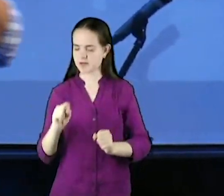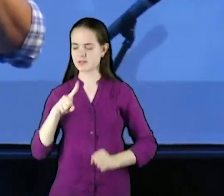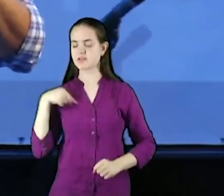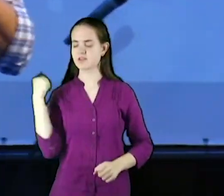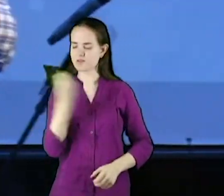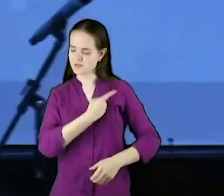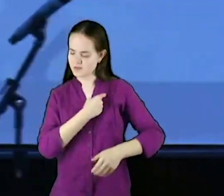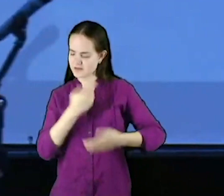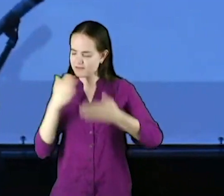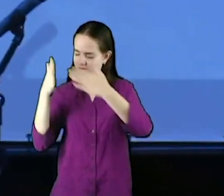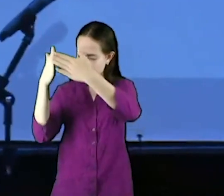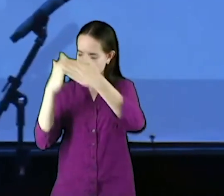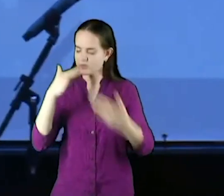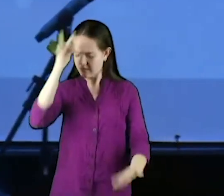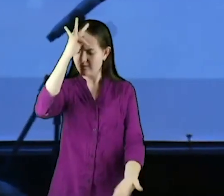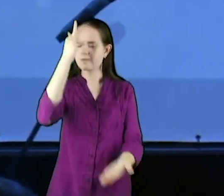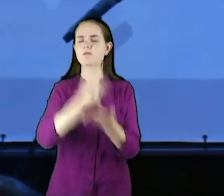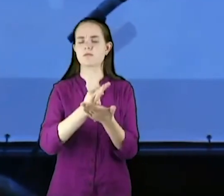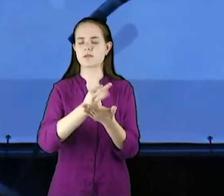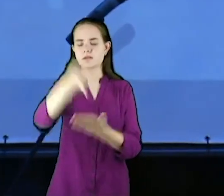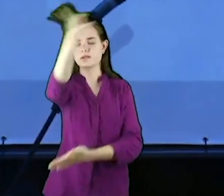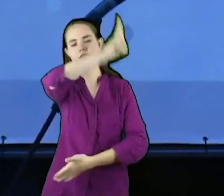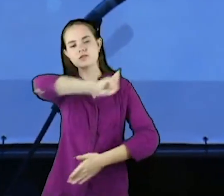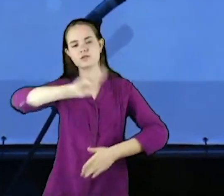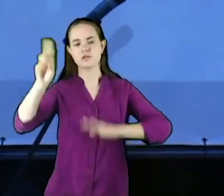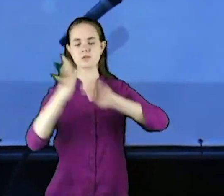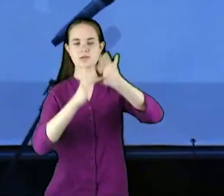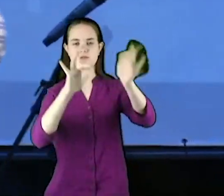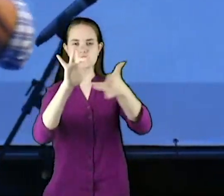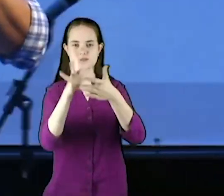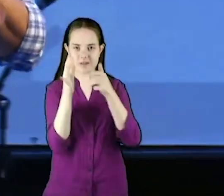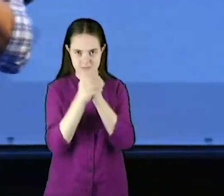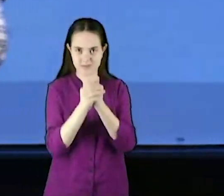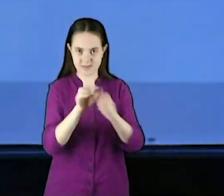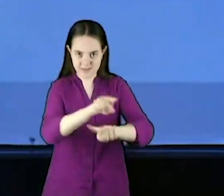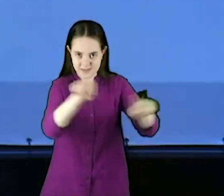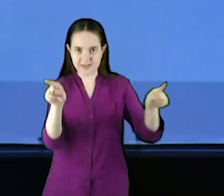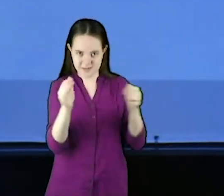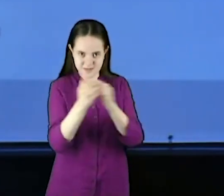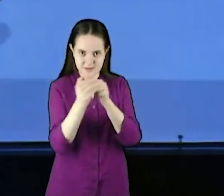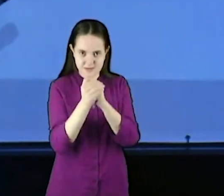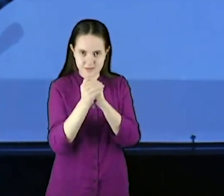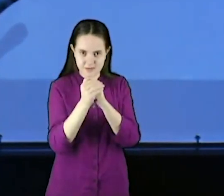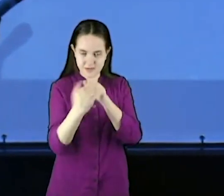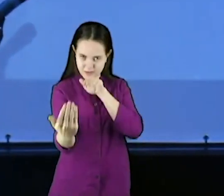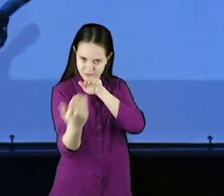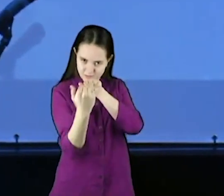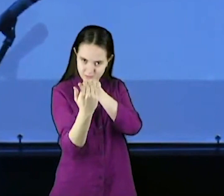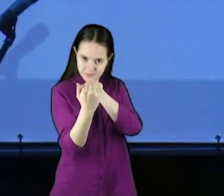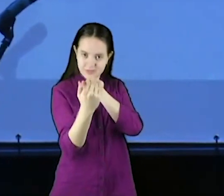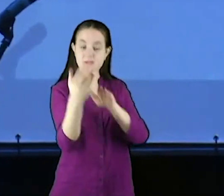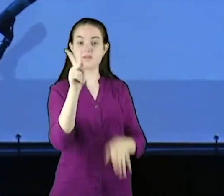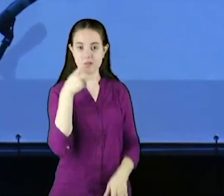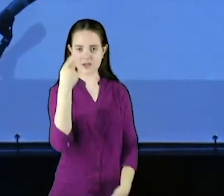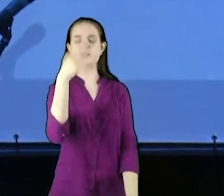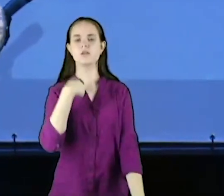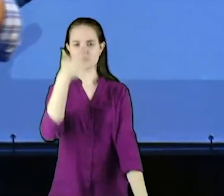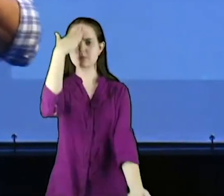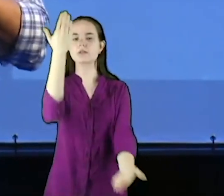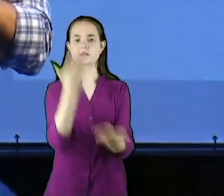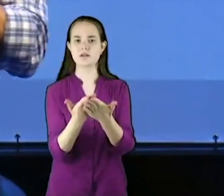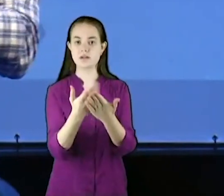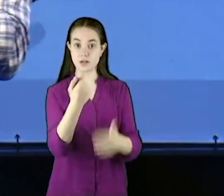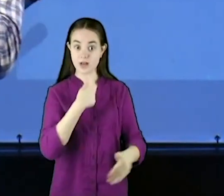fé, em nome de Jesus, amém. Você pode dizer amém? Você pode dizer eu creio? Diga,